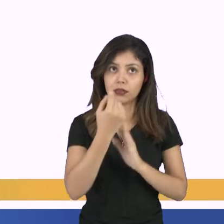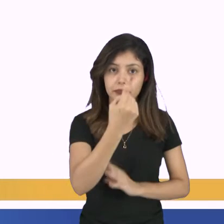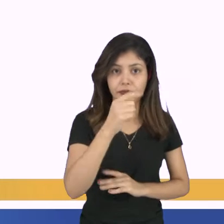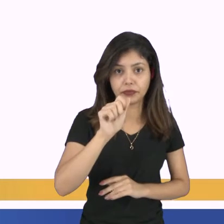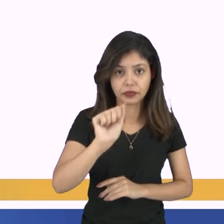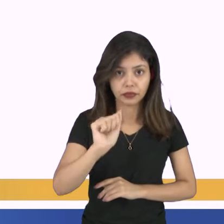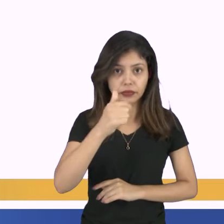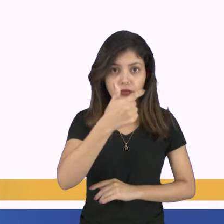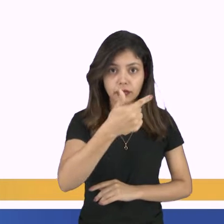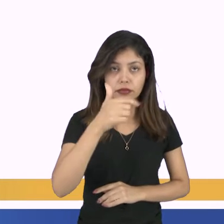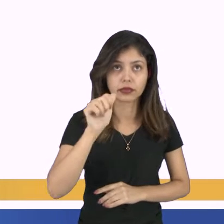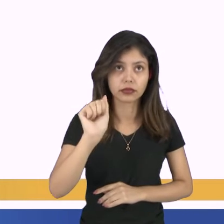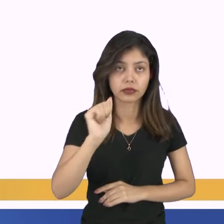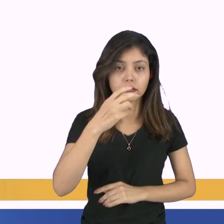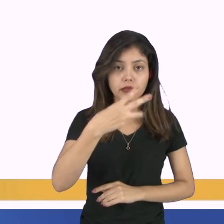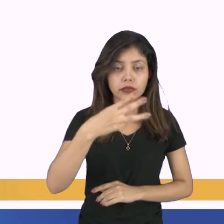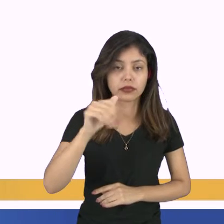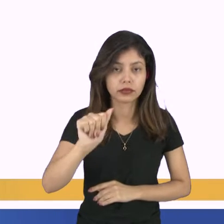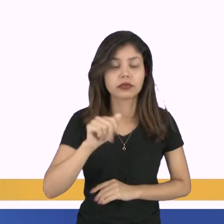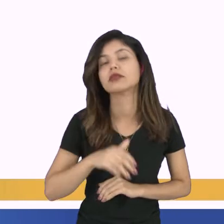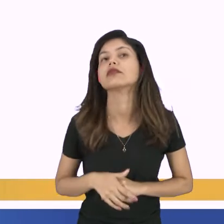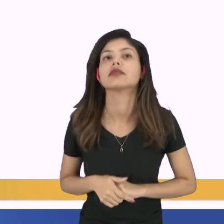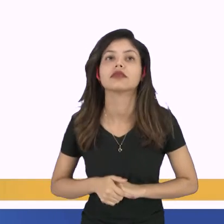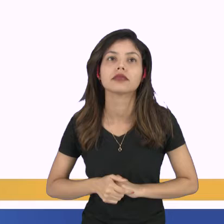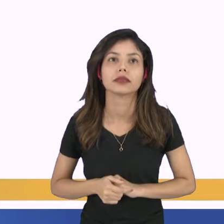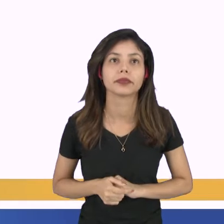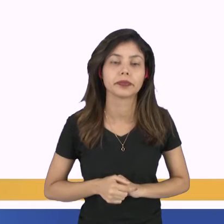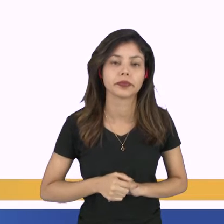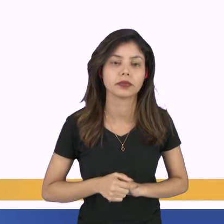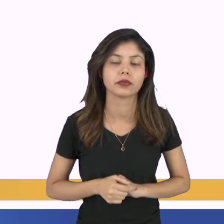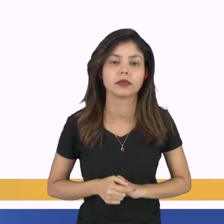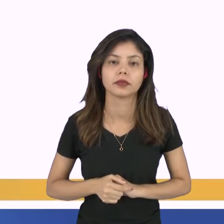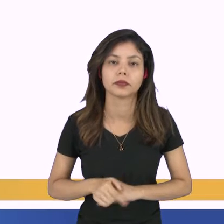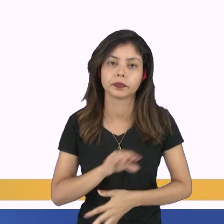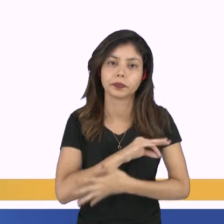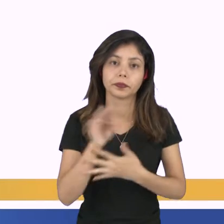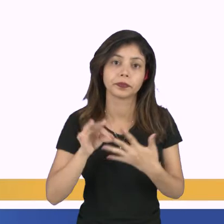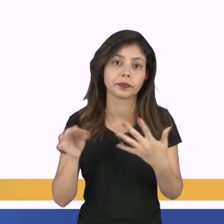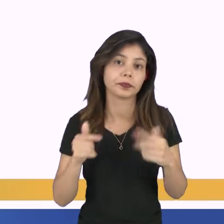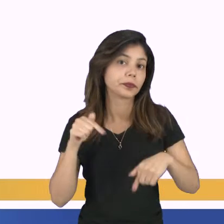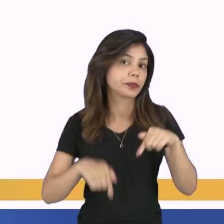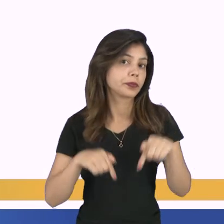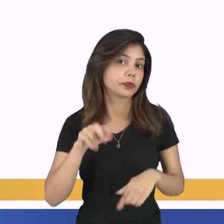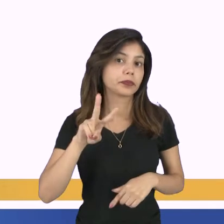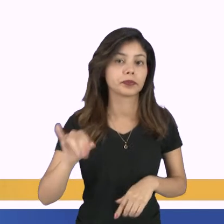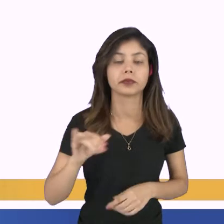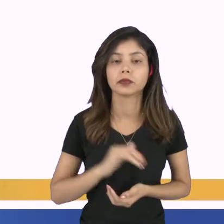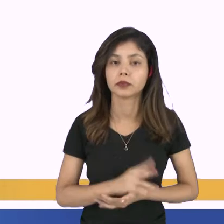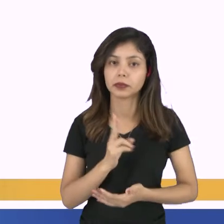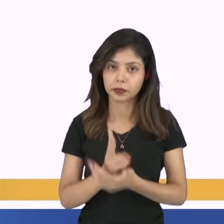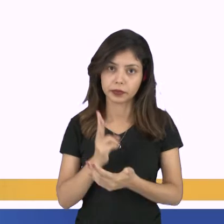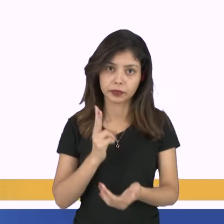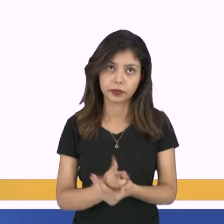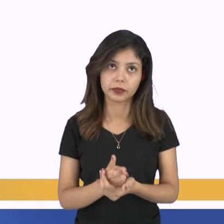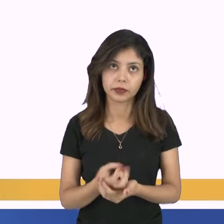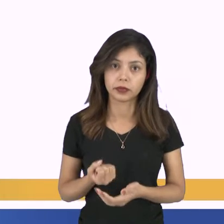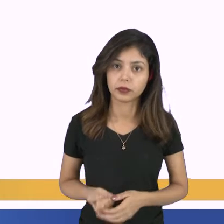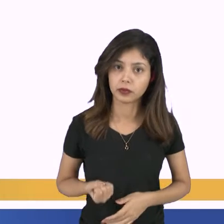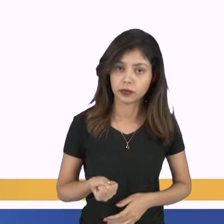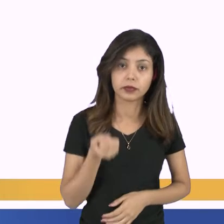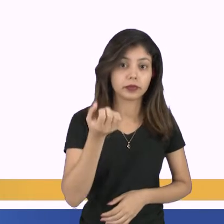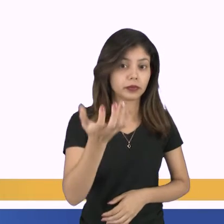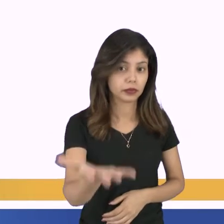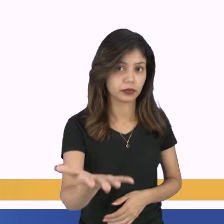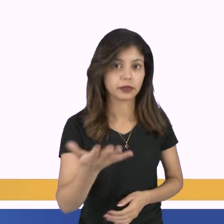da família 1A, 2A e 3A. Esses elementos químicos, eles vão ter a tendência sempre em ceder